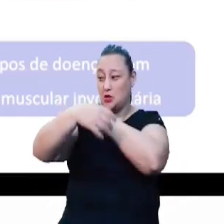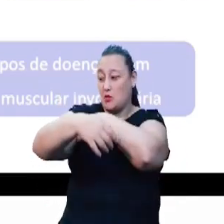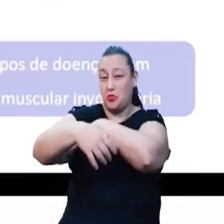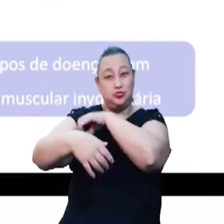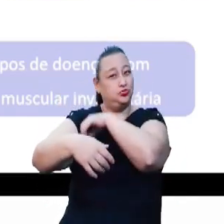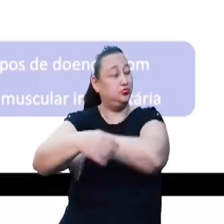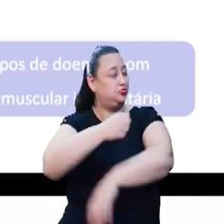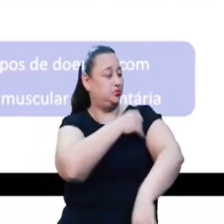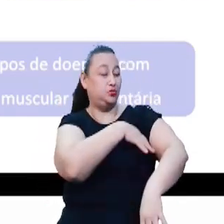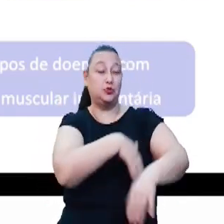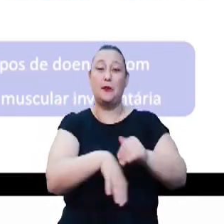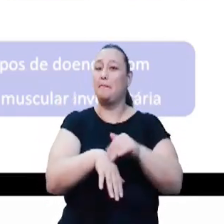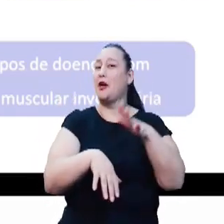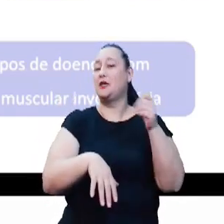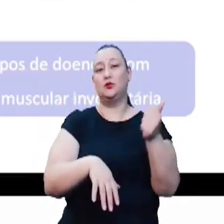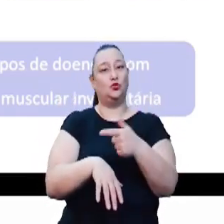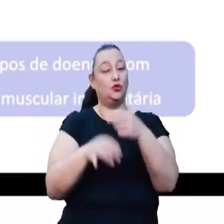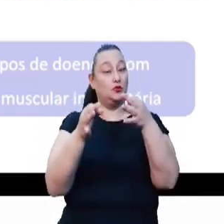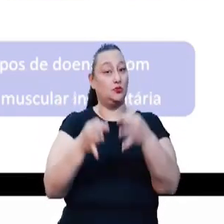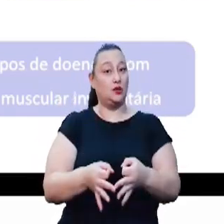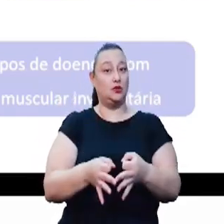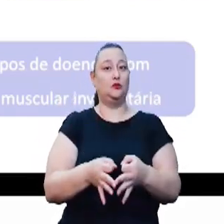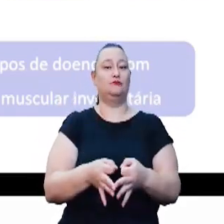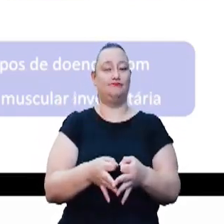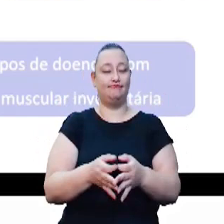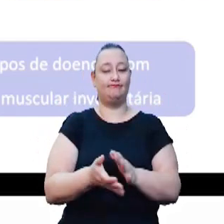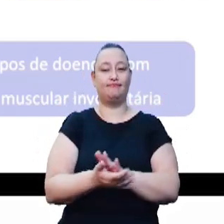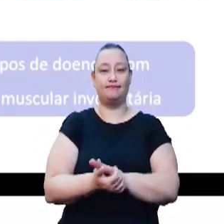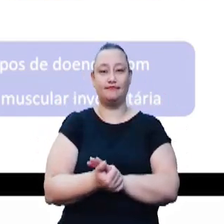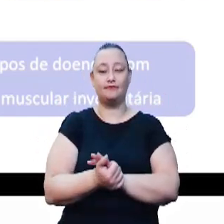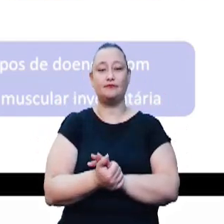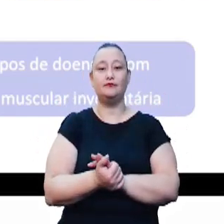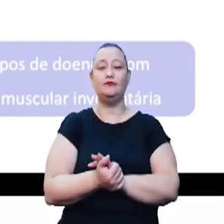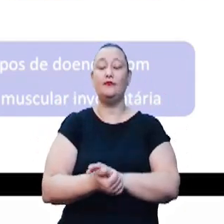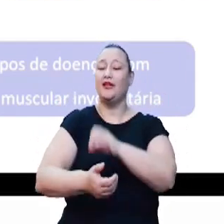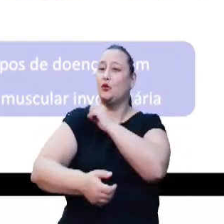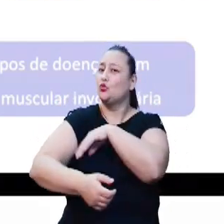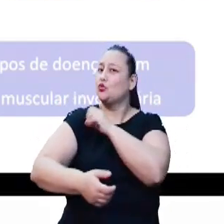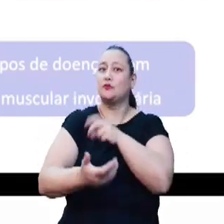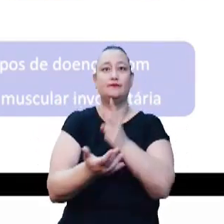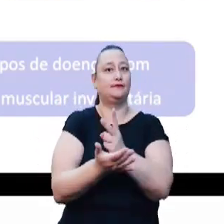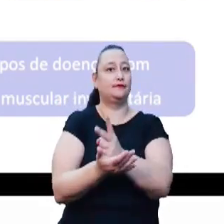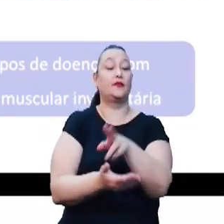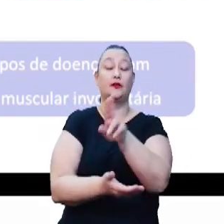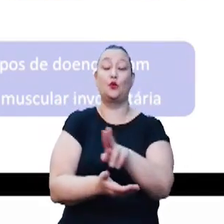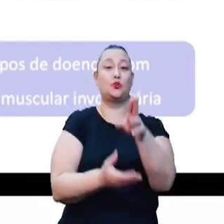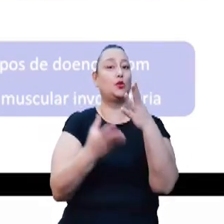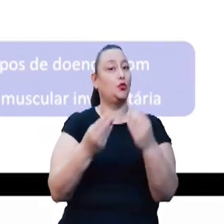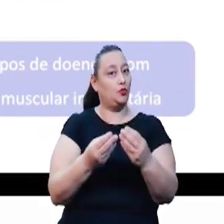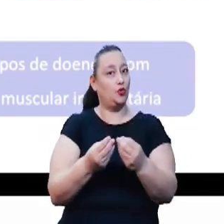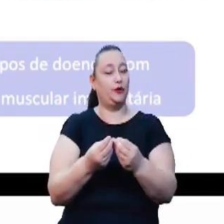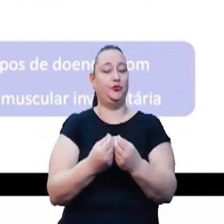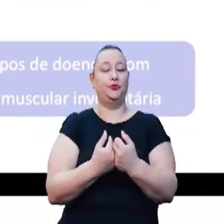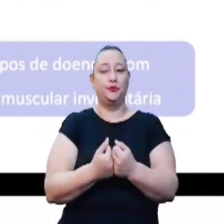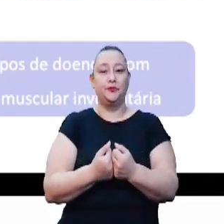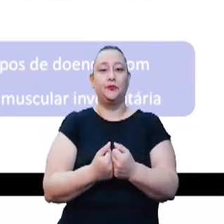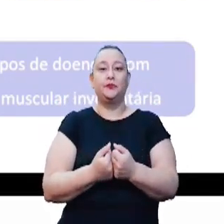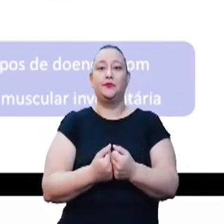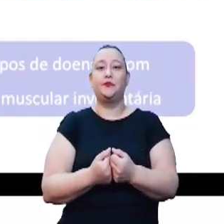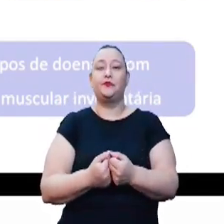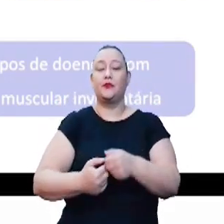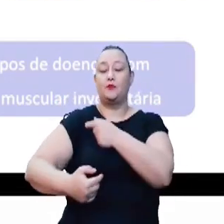pessoa sua mais do que o habitual, mais do que o normal, é um suor excessivo e é usado muito na hiperidrose que a gente chama